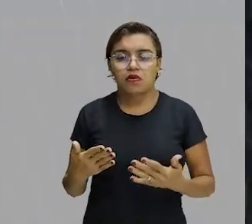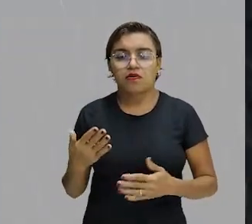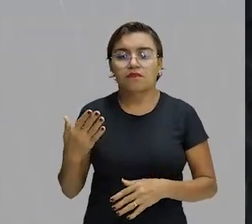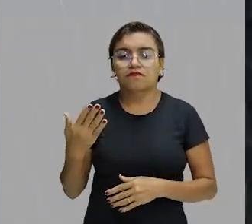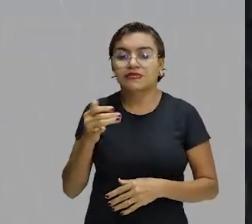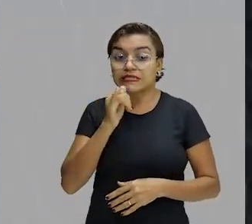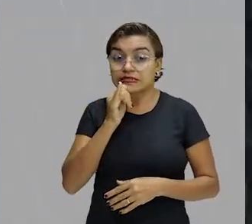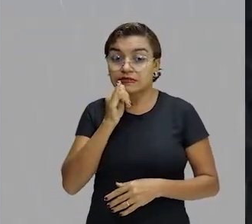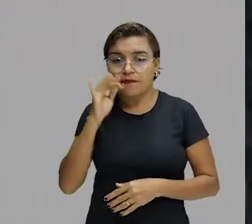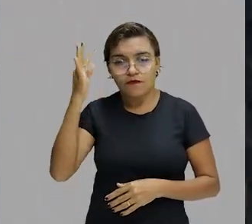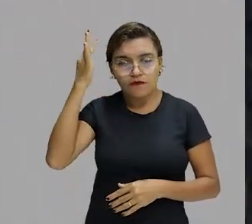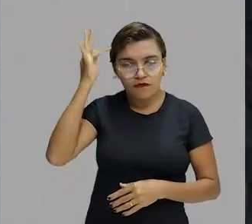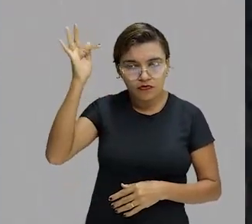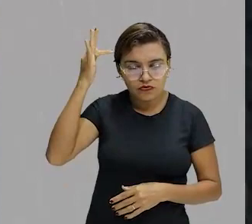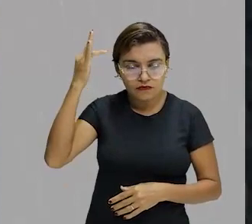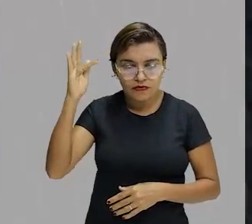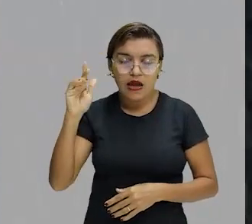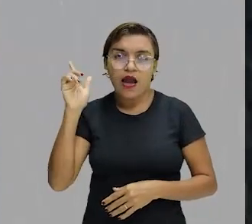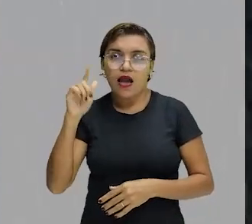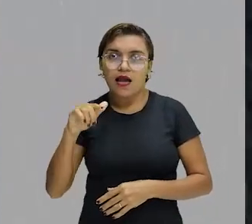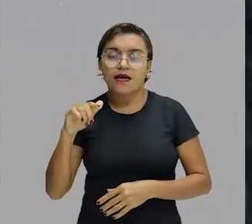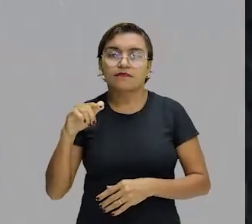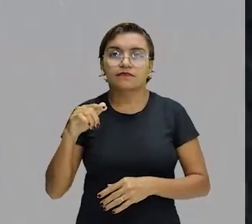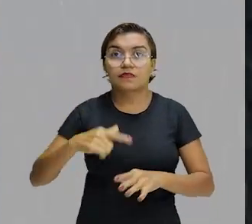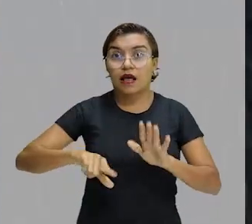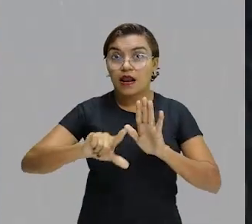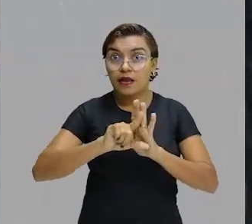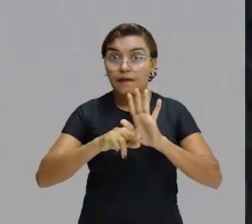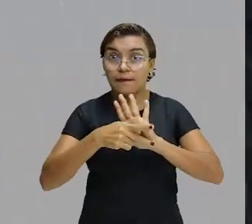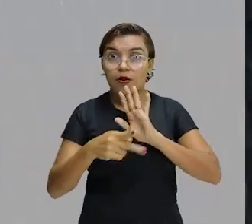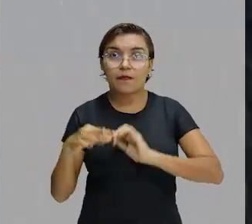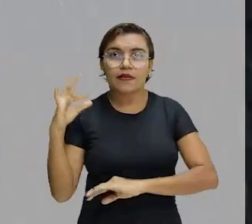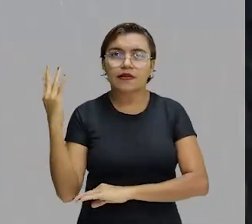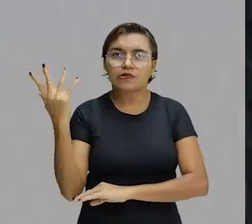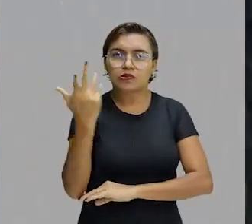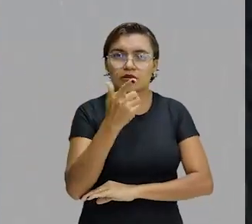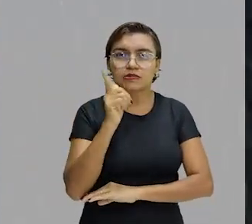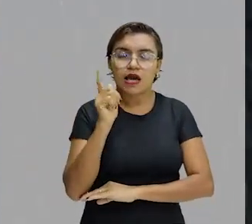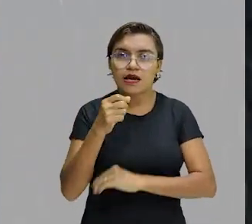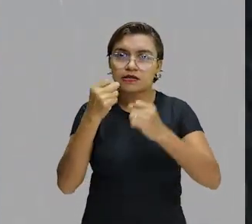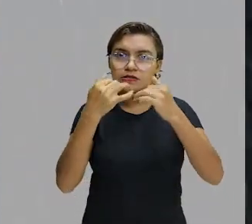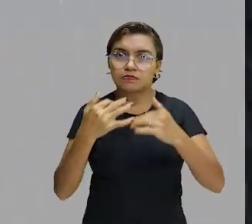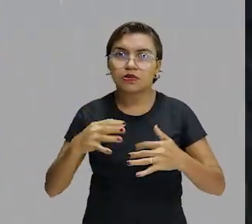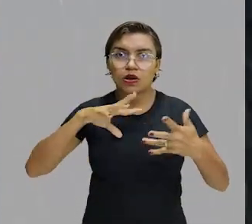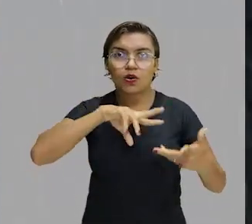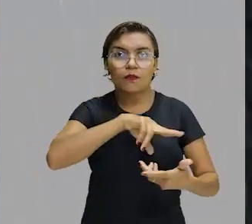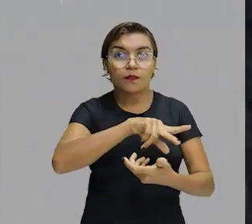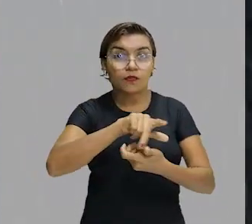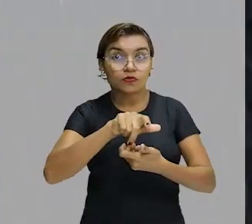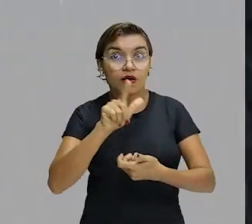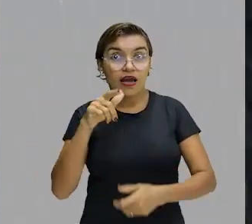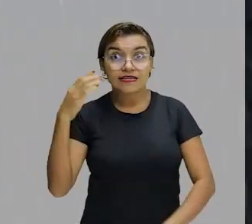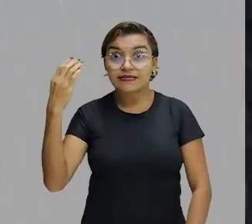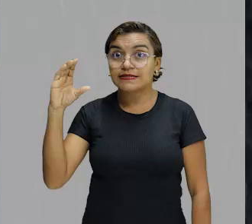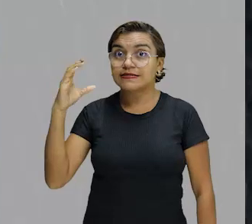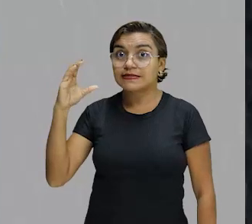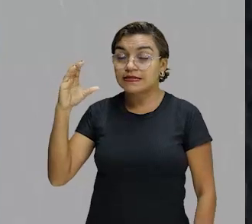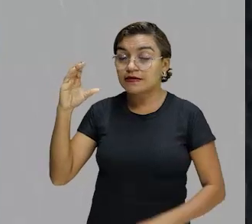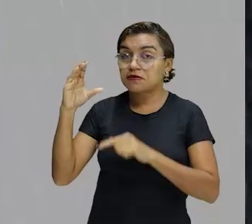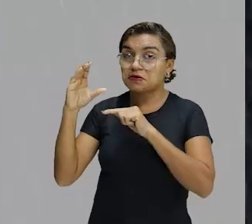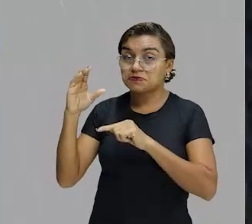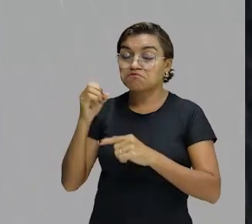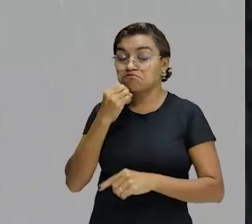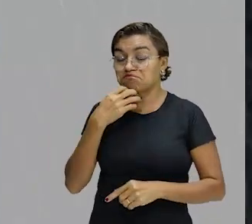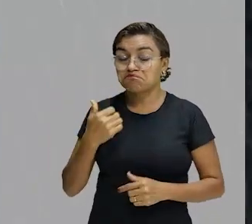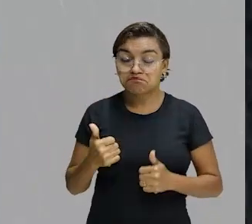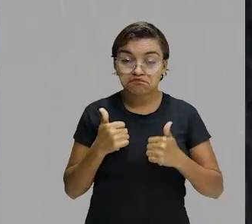de que as leis da natureza são válidas para explicar o mundo, ou seja, ciência válida. Espera aí, professor,